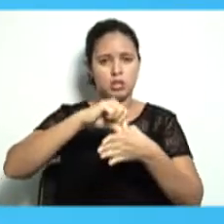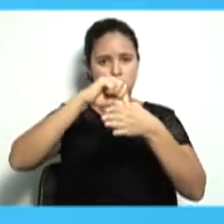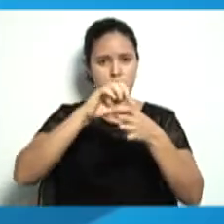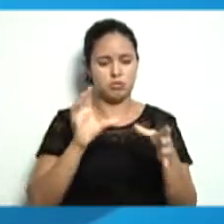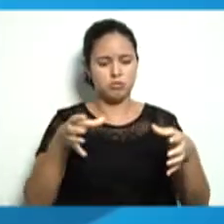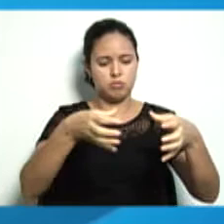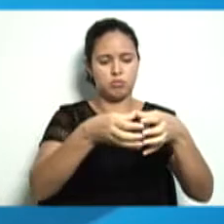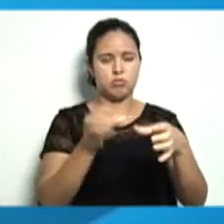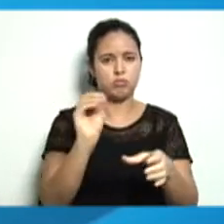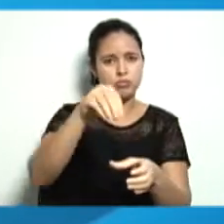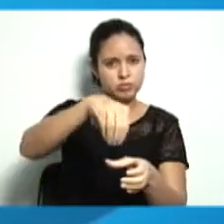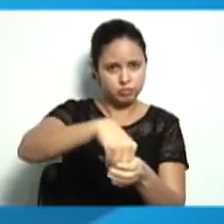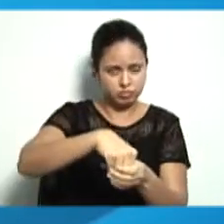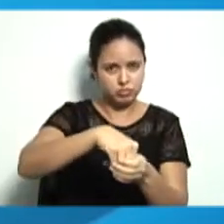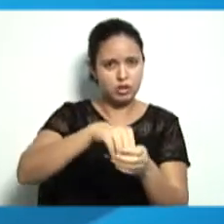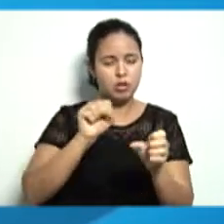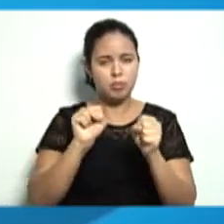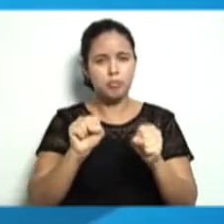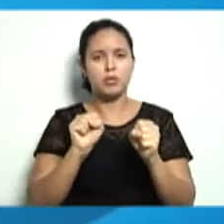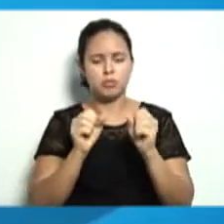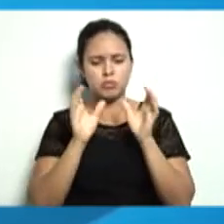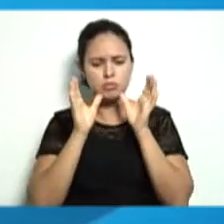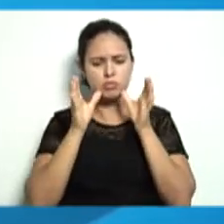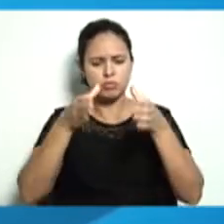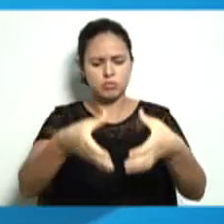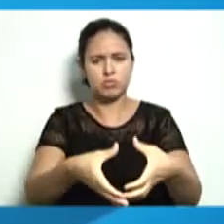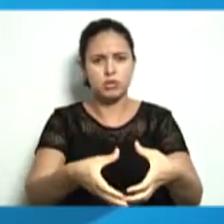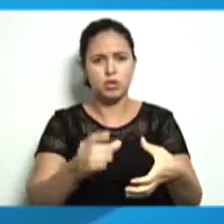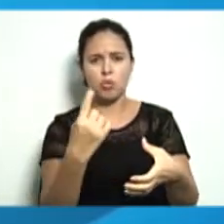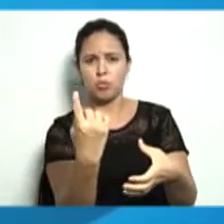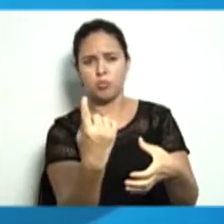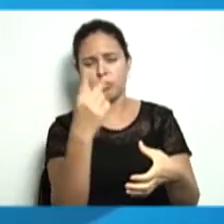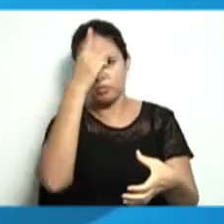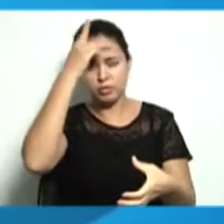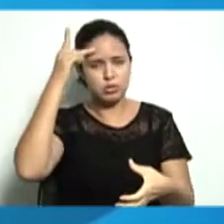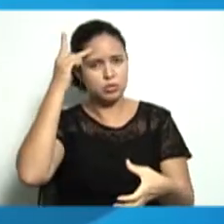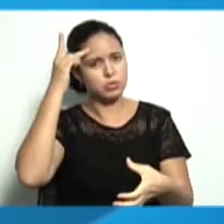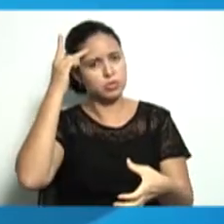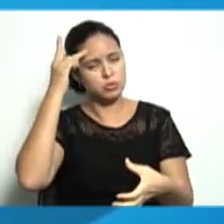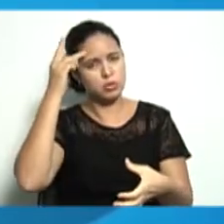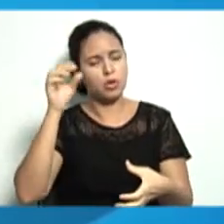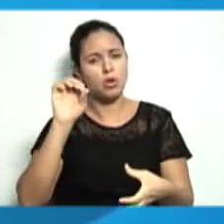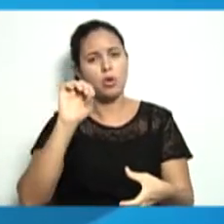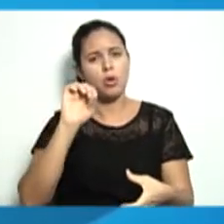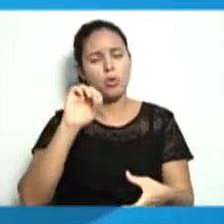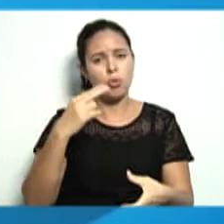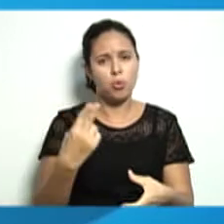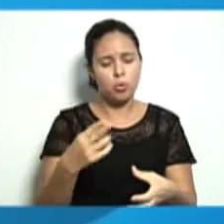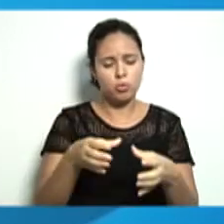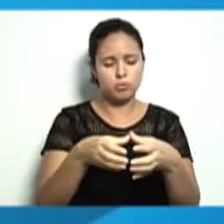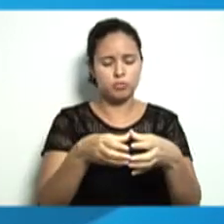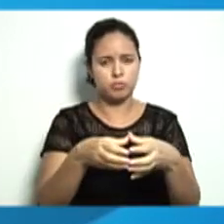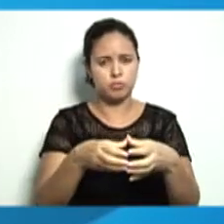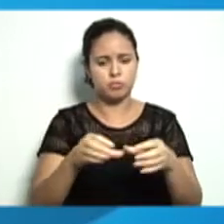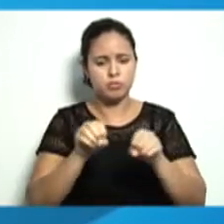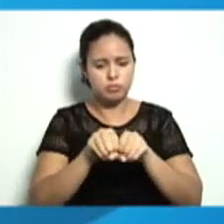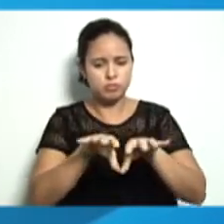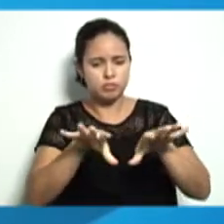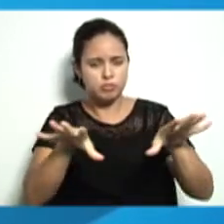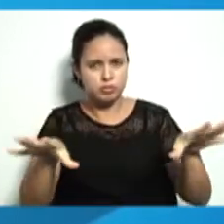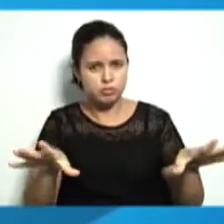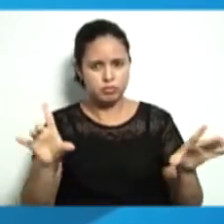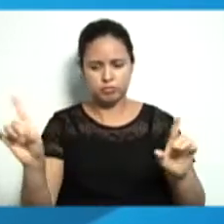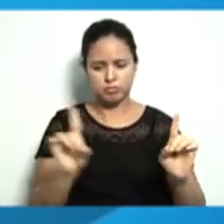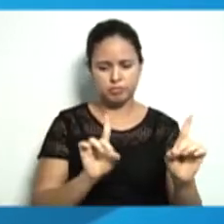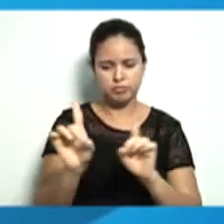organização. Ela pode ser centralizada de uma única pessoa ou departamento e descentralizada, distribuída entre